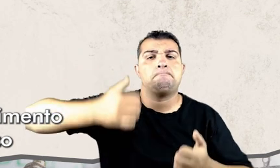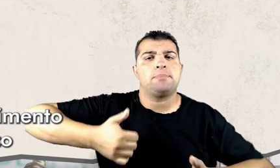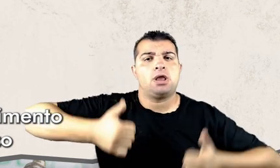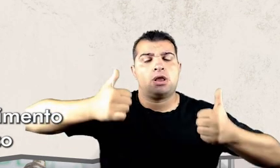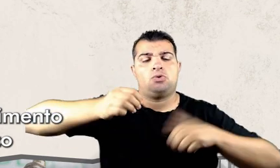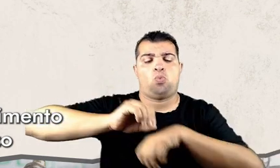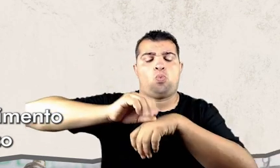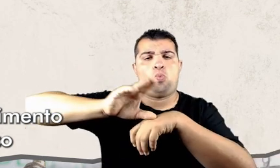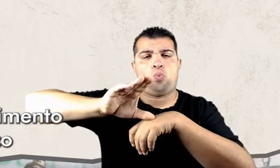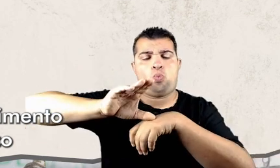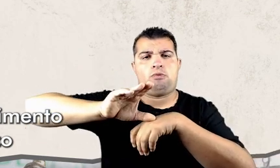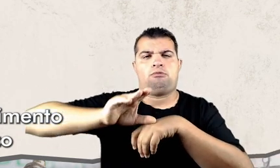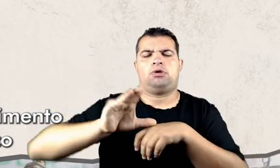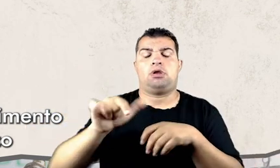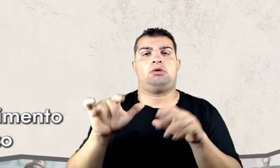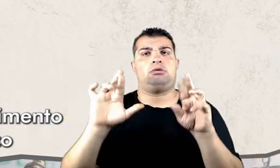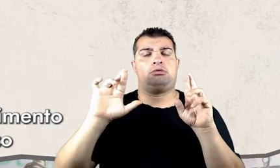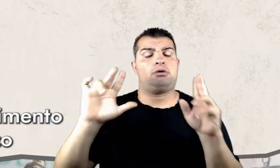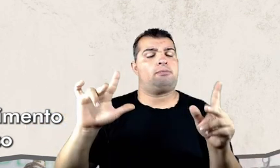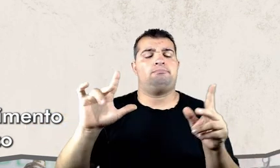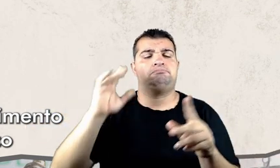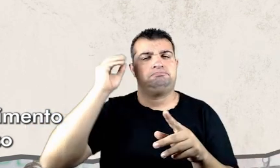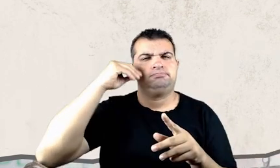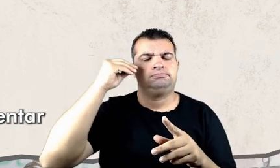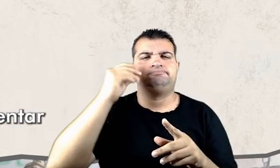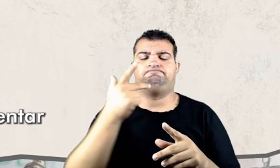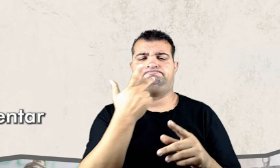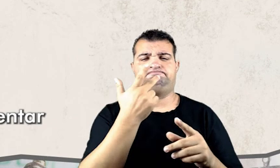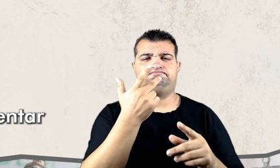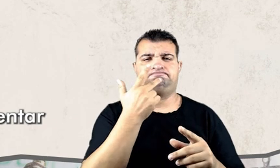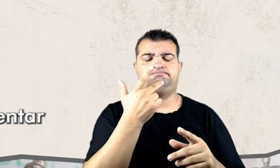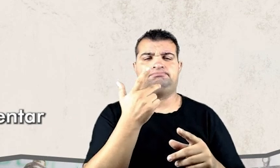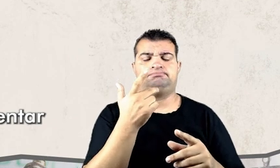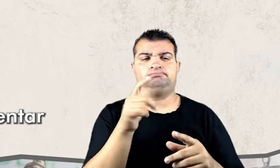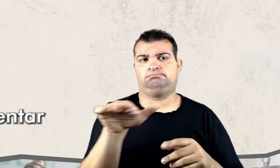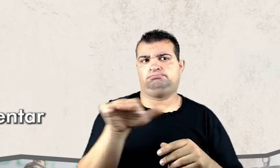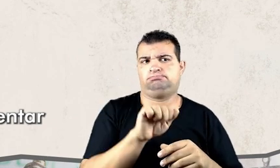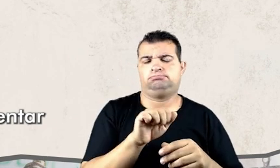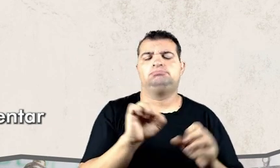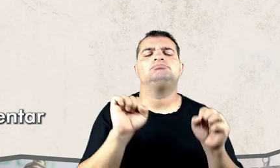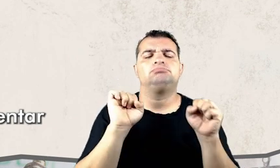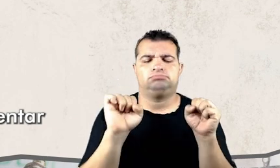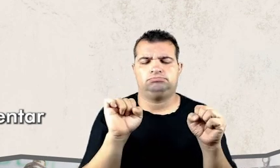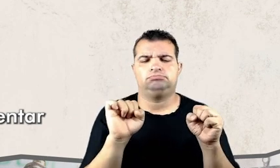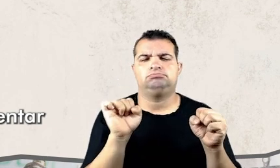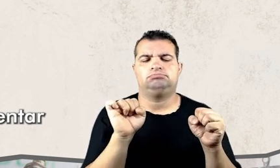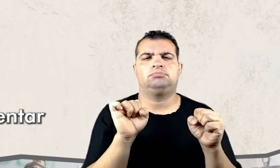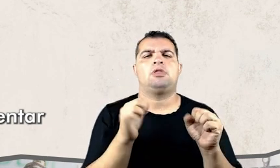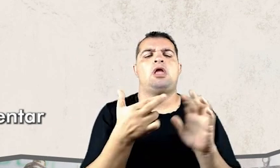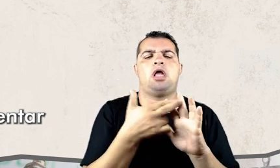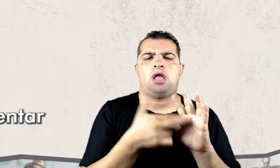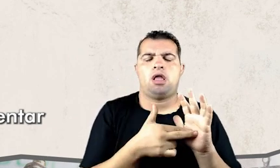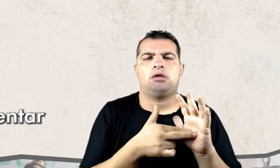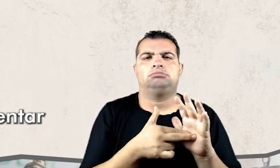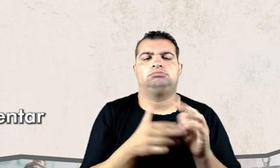ou melhor, o conhecimento sobre o fenômeno psicológico é chamado para poder fundamentar